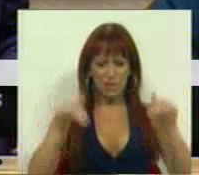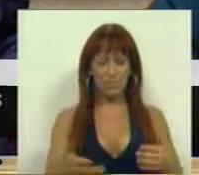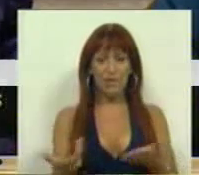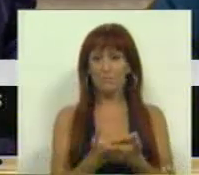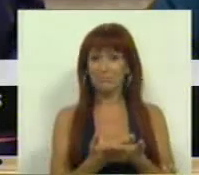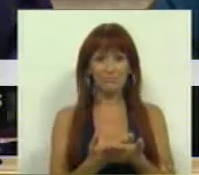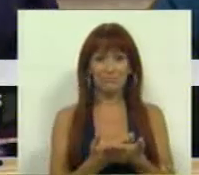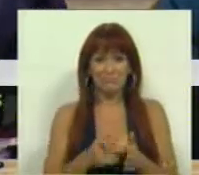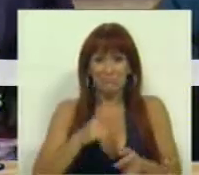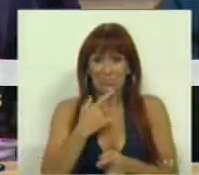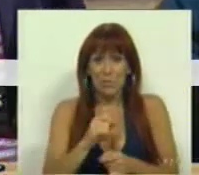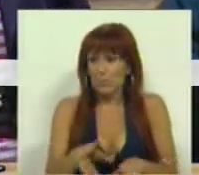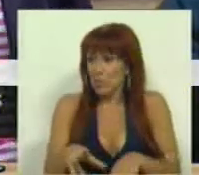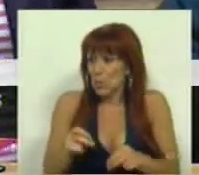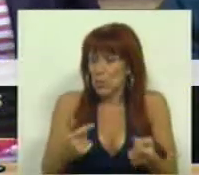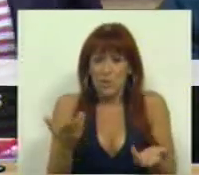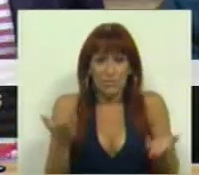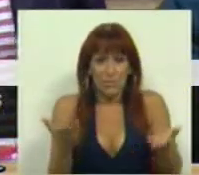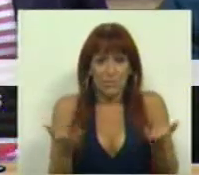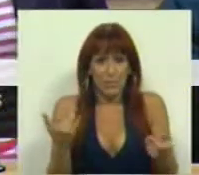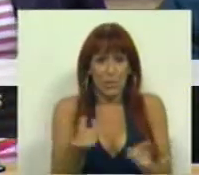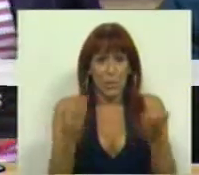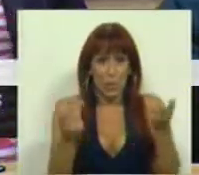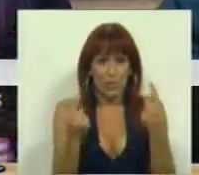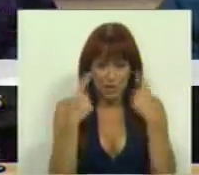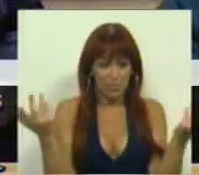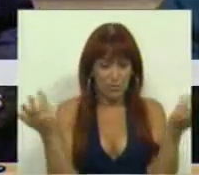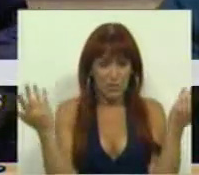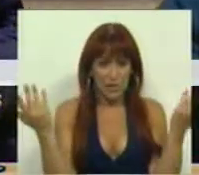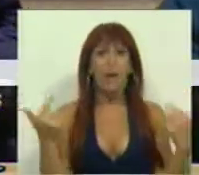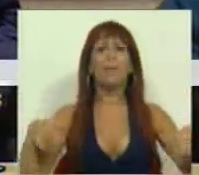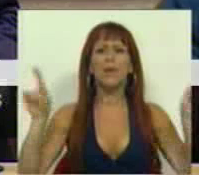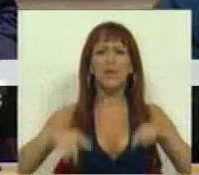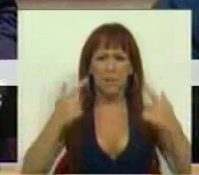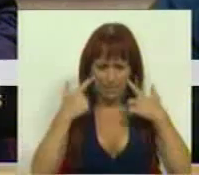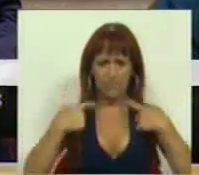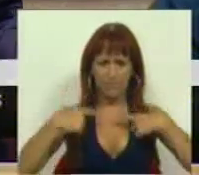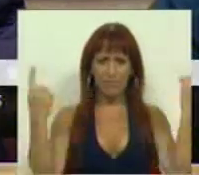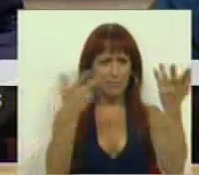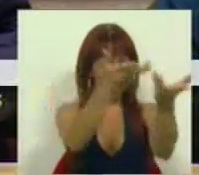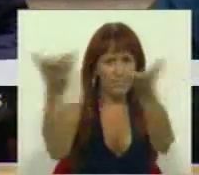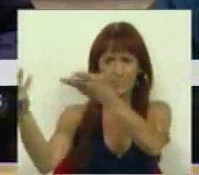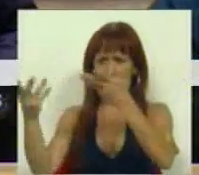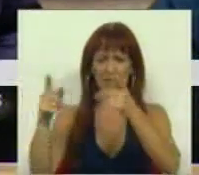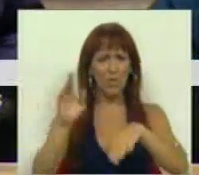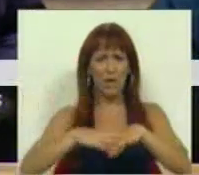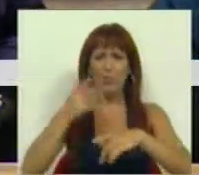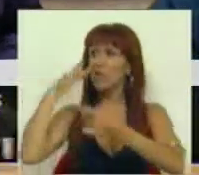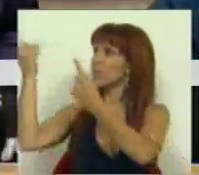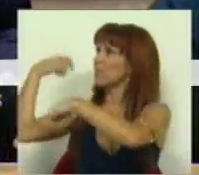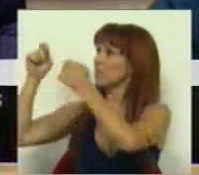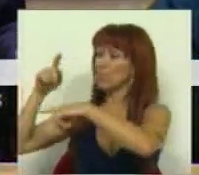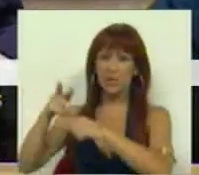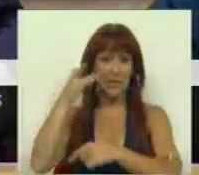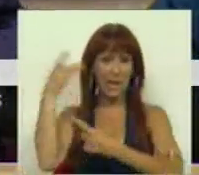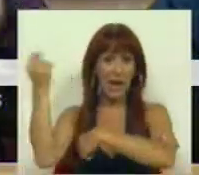economia não é possível nunca equilibrar contas públicas masé bem Está à vista que não é com as exportações